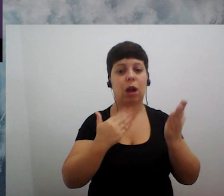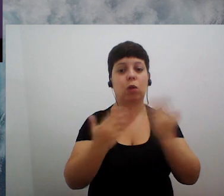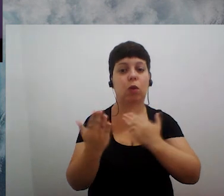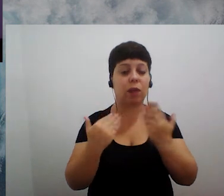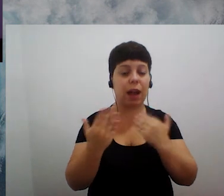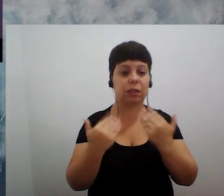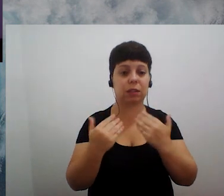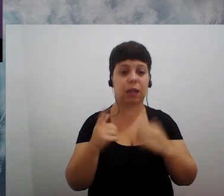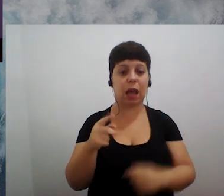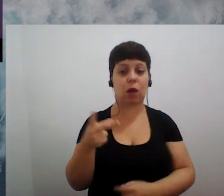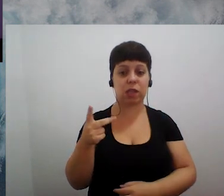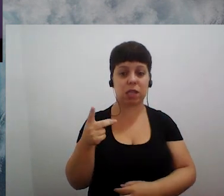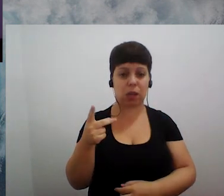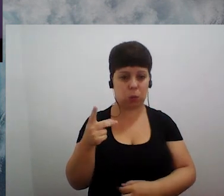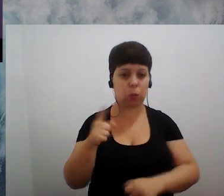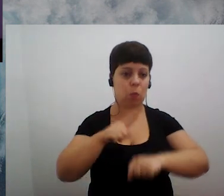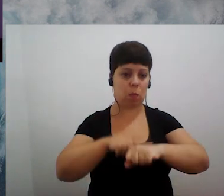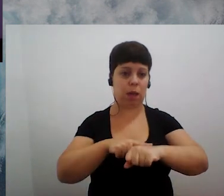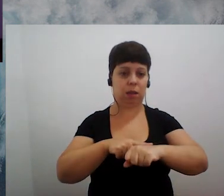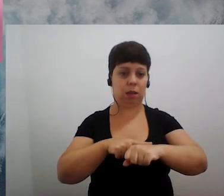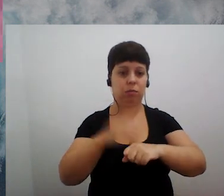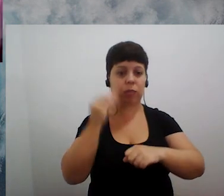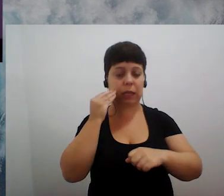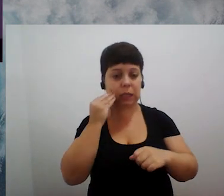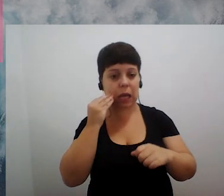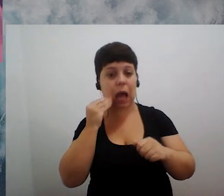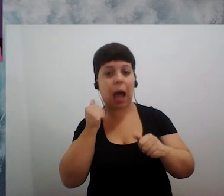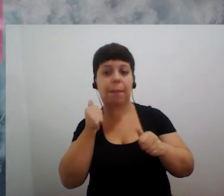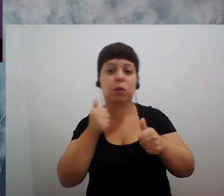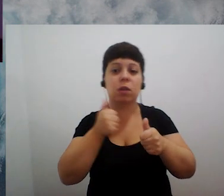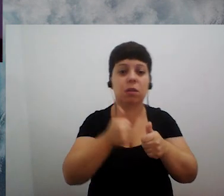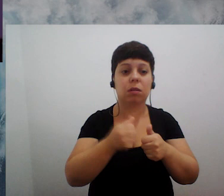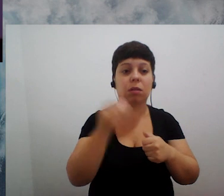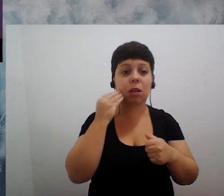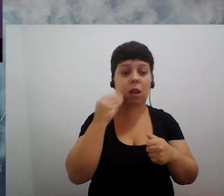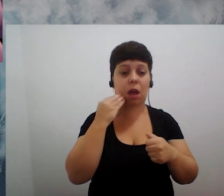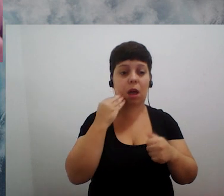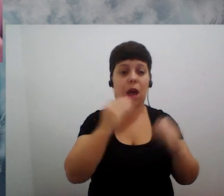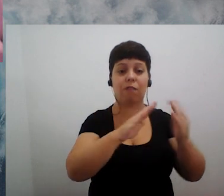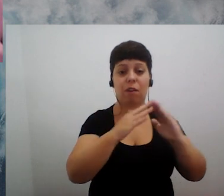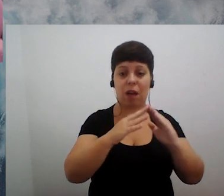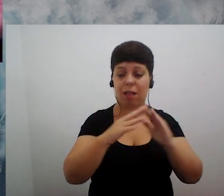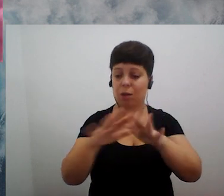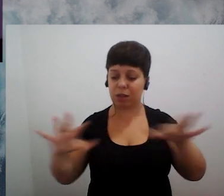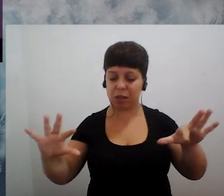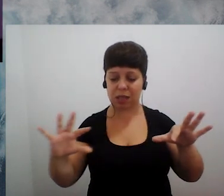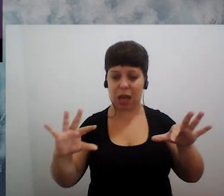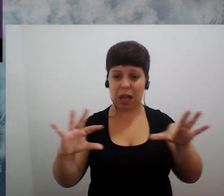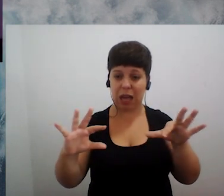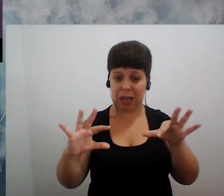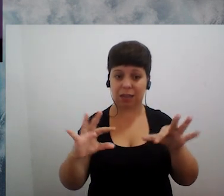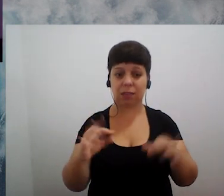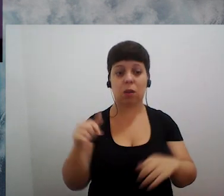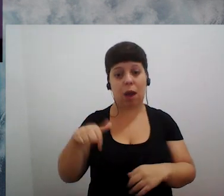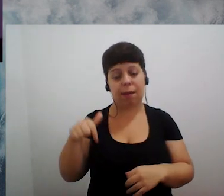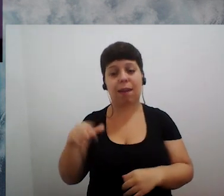Essa conversa, ela é já o segundo momento dessa aproximação para a gente conseguir trazer a favela e o oceano,